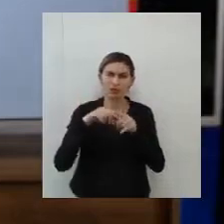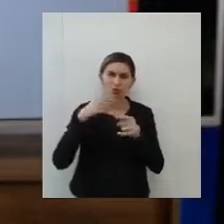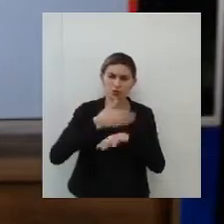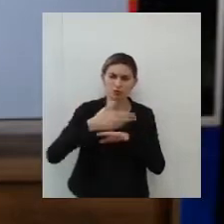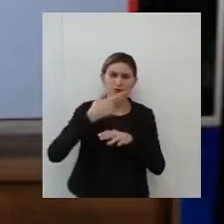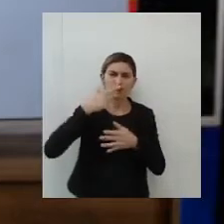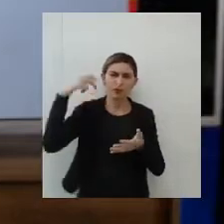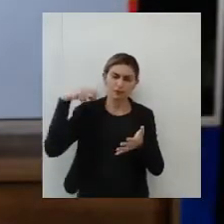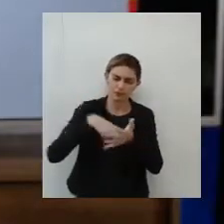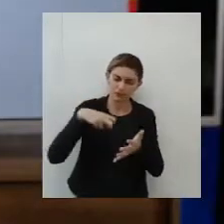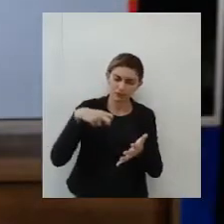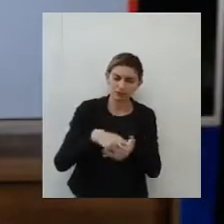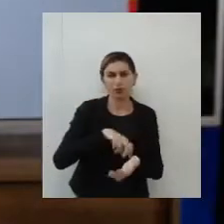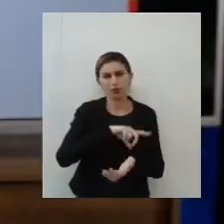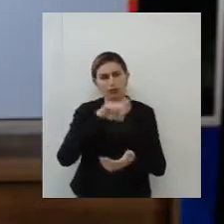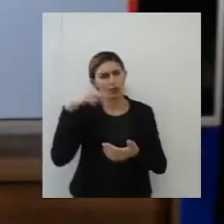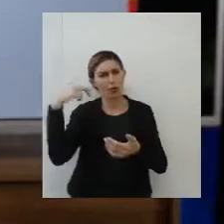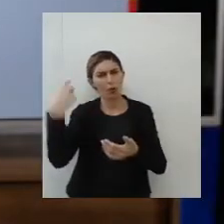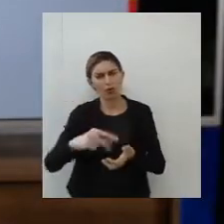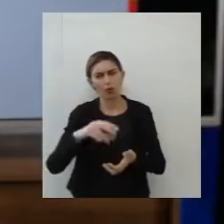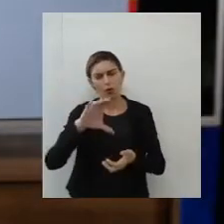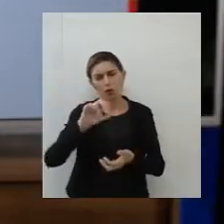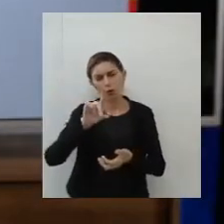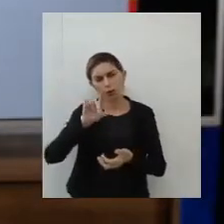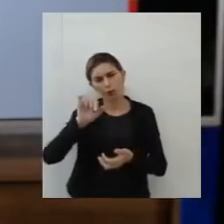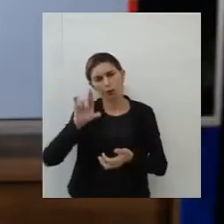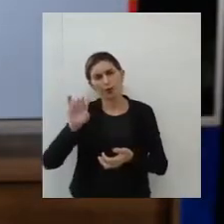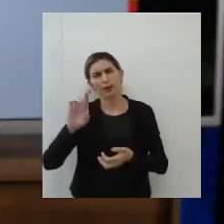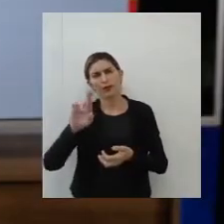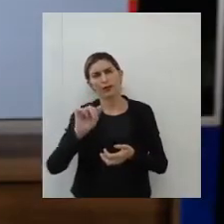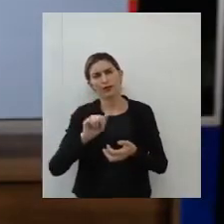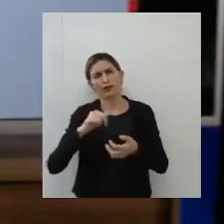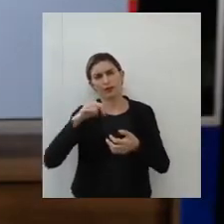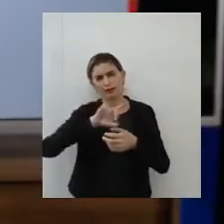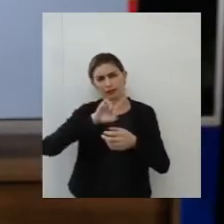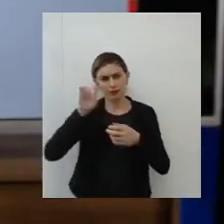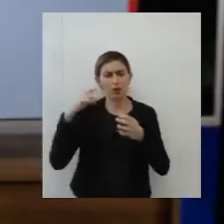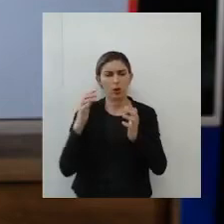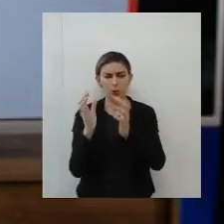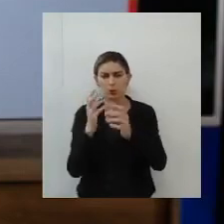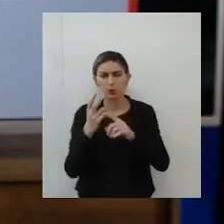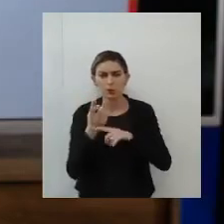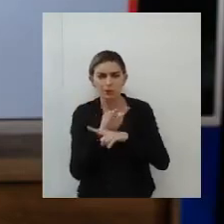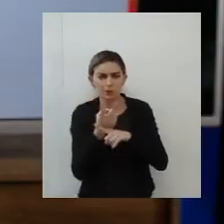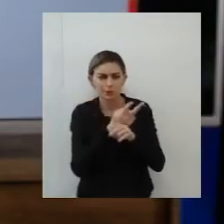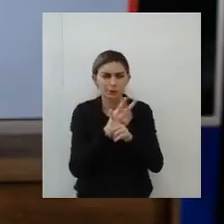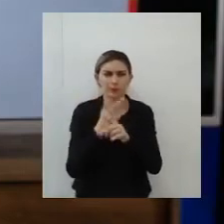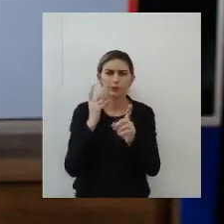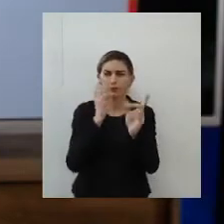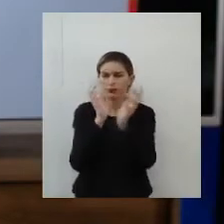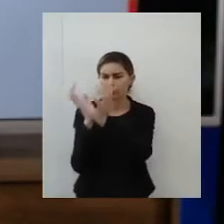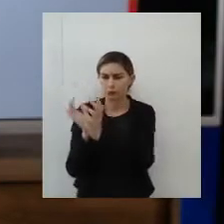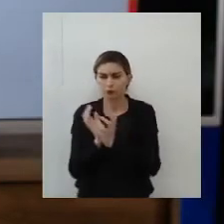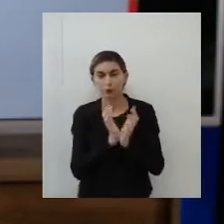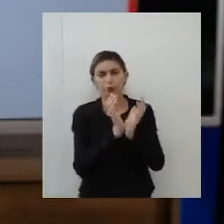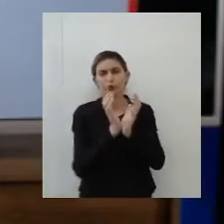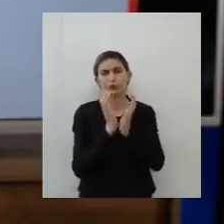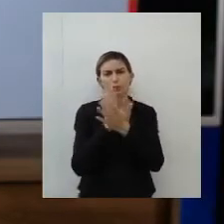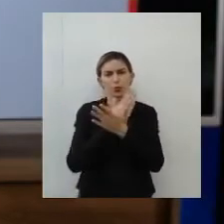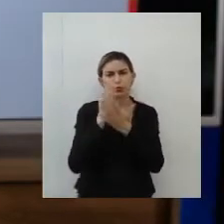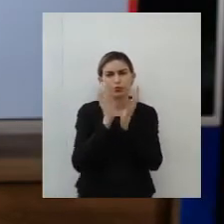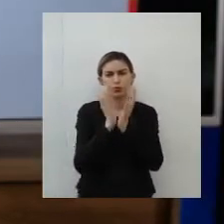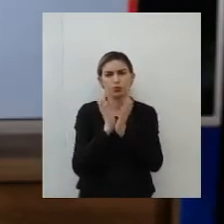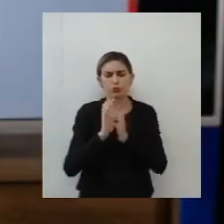cólera divina, nós também vamos ter a perseguição a alguns grupos, como, por exemplo, o grupo